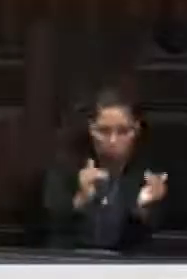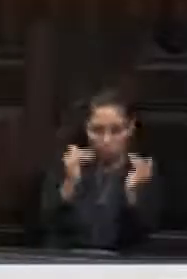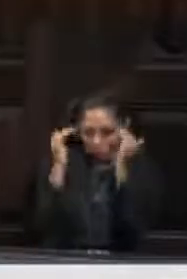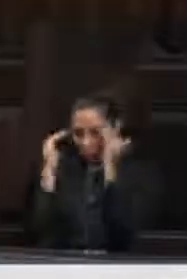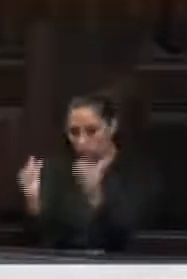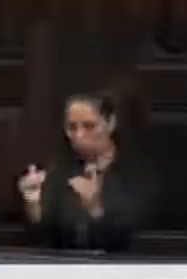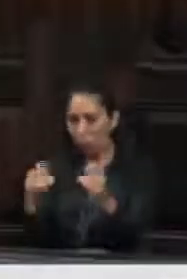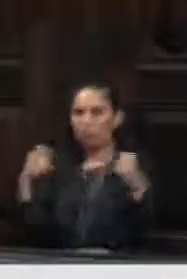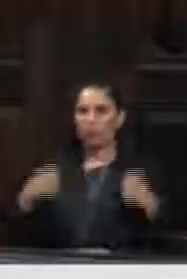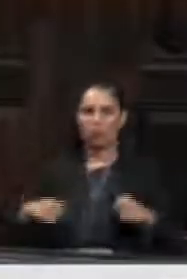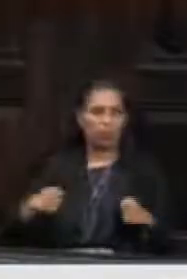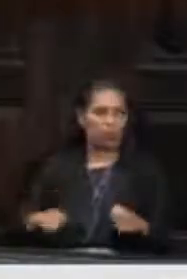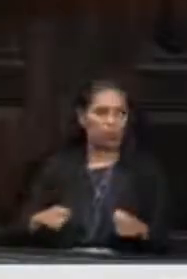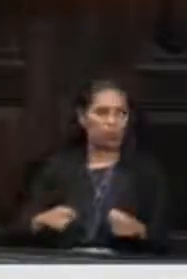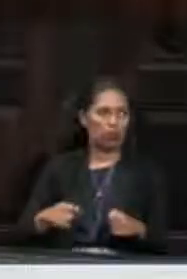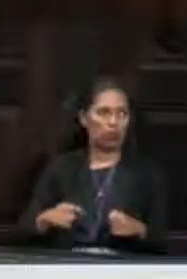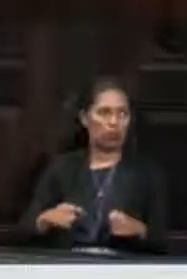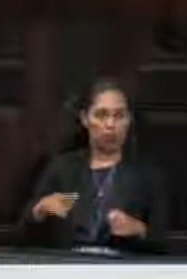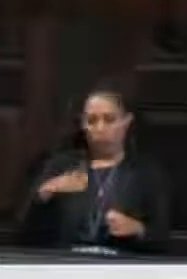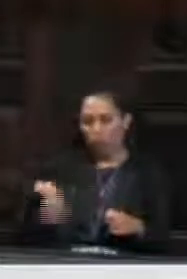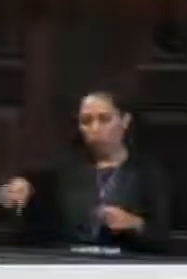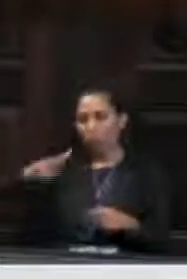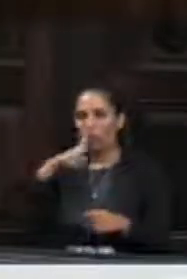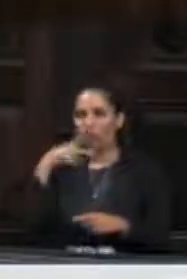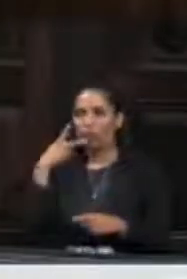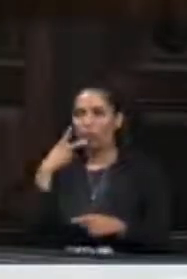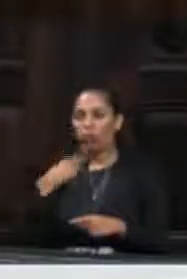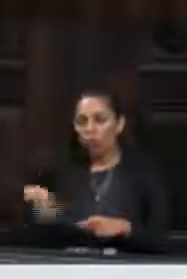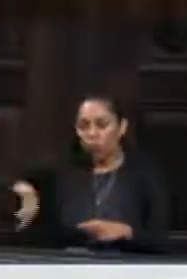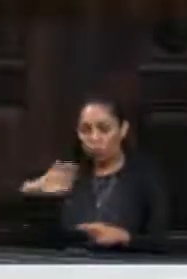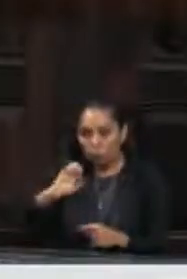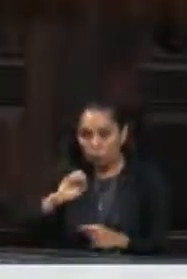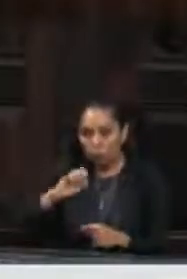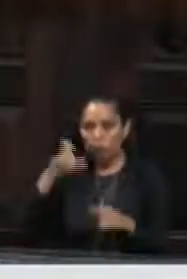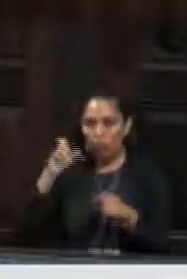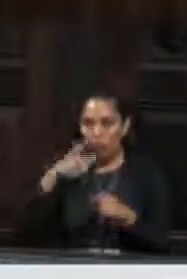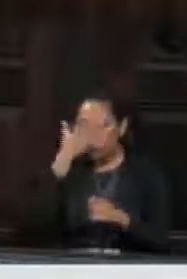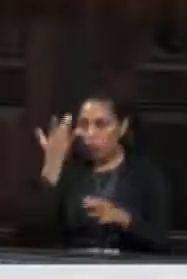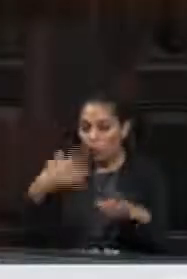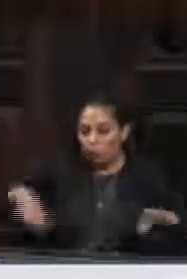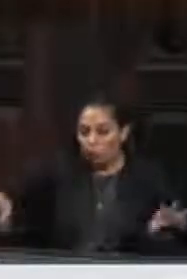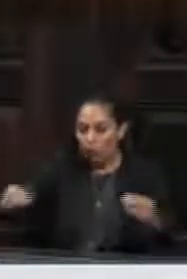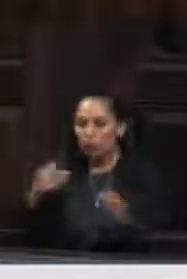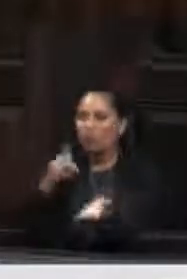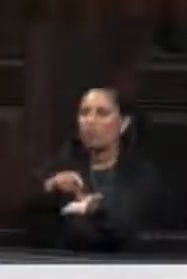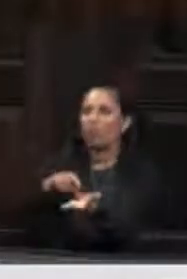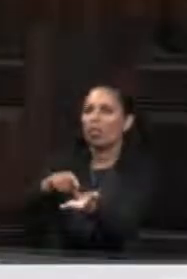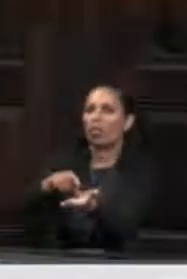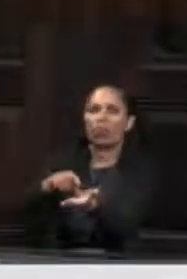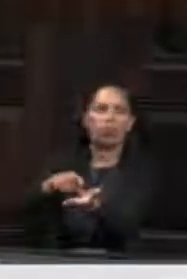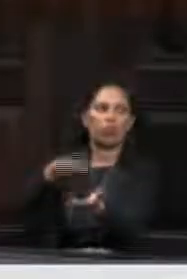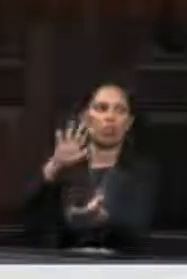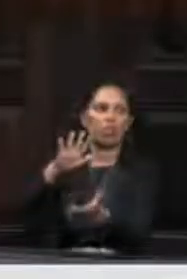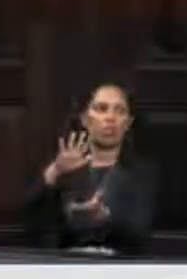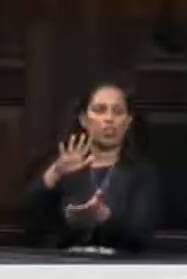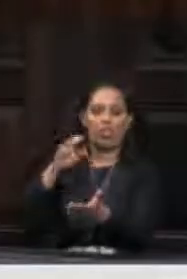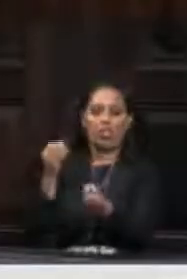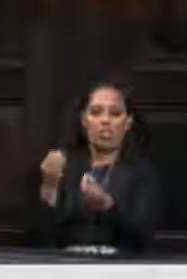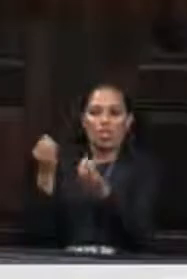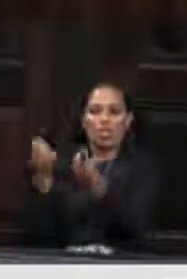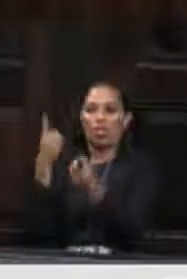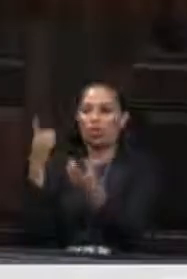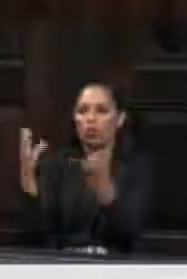nós falamos todos de verdade. O que não podemos é dar privilégio a um determinado grupo